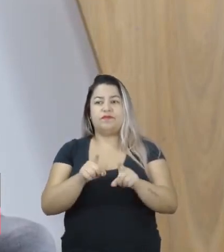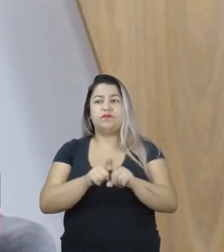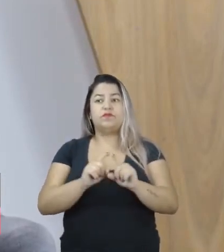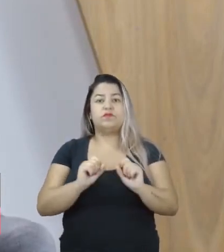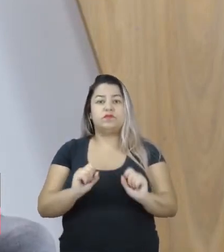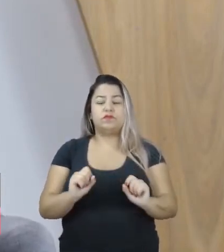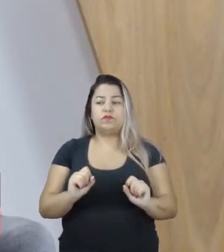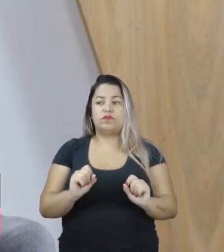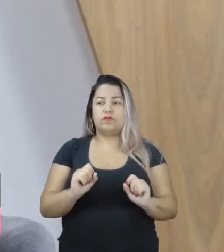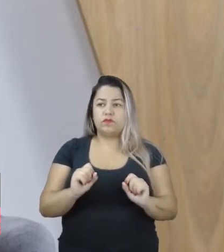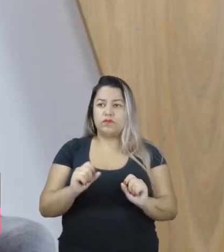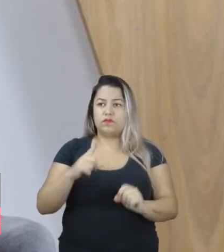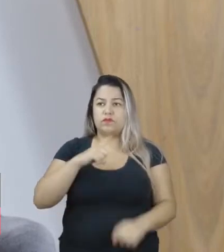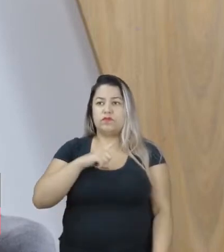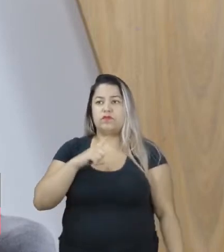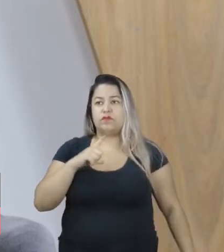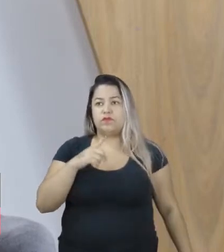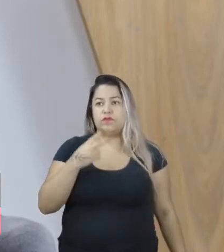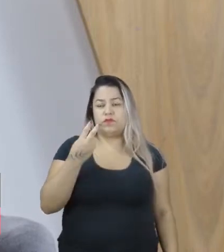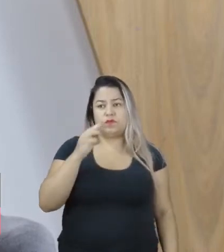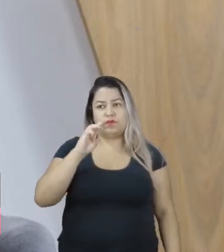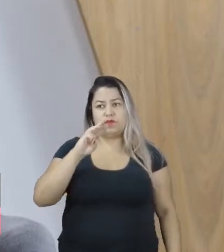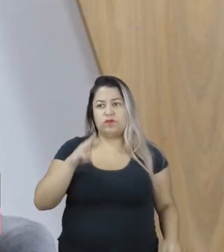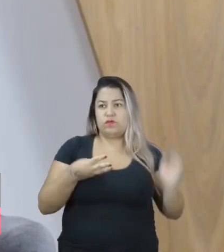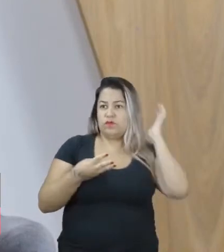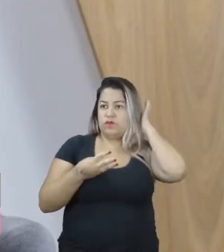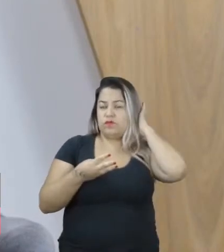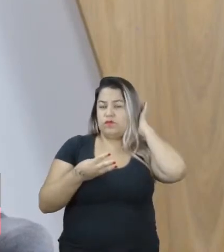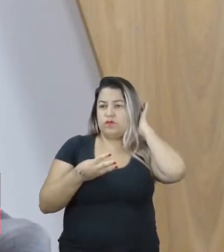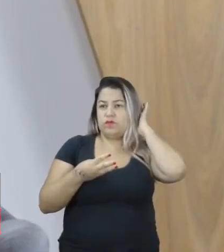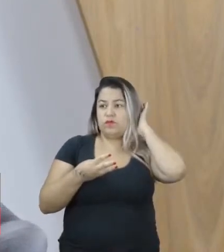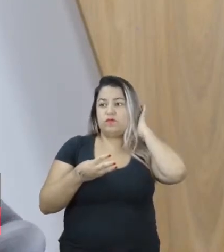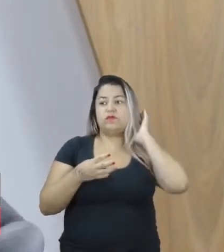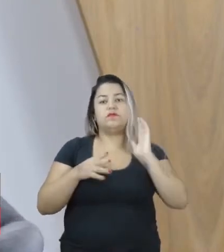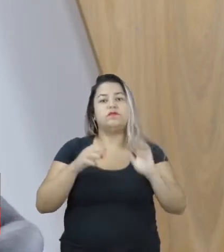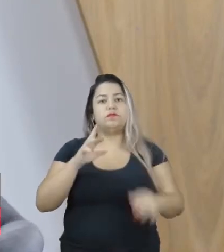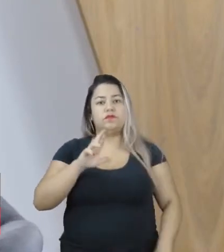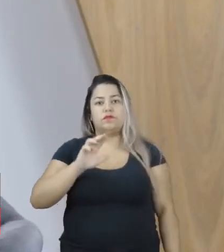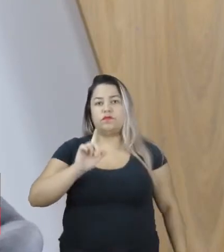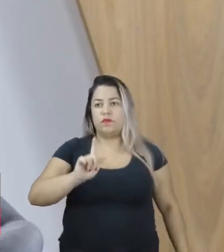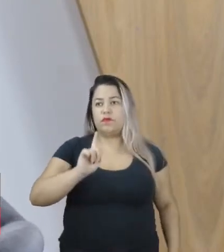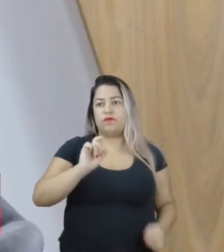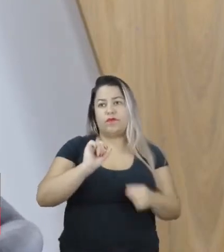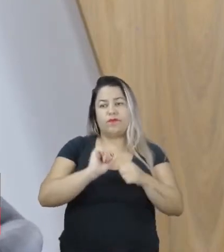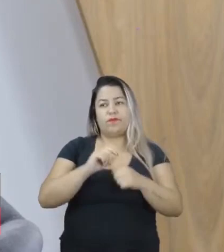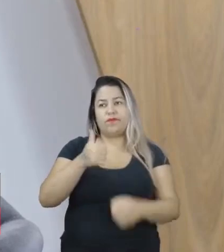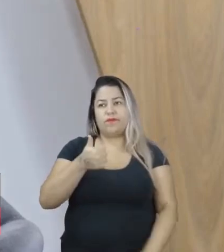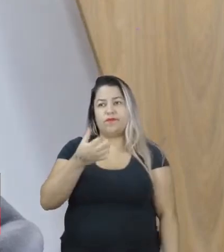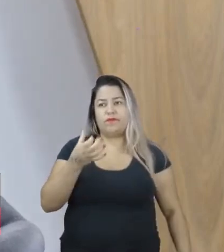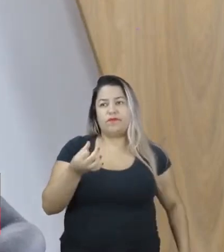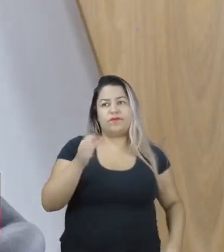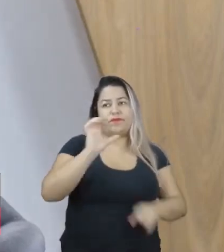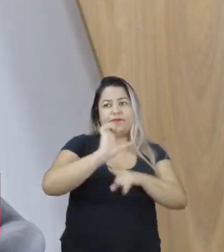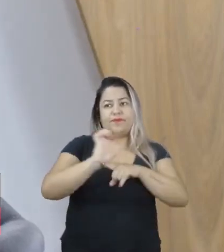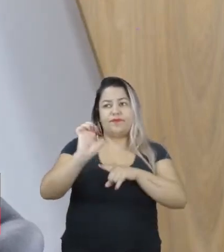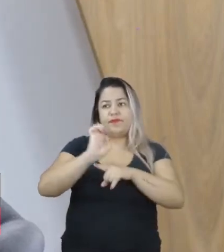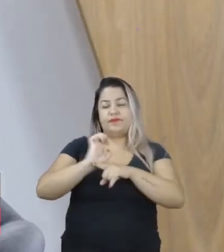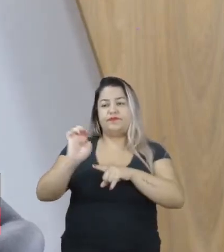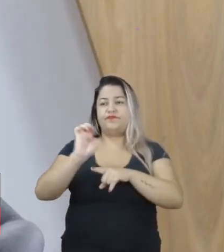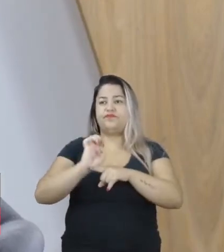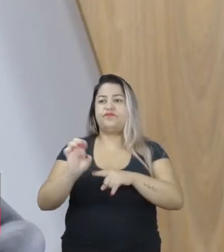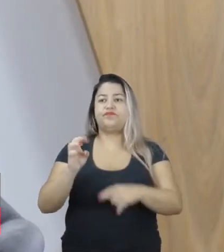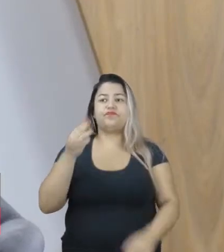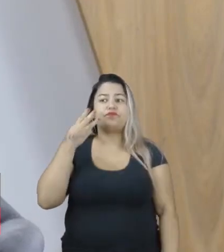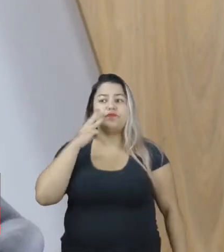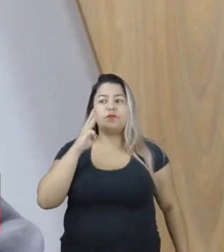do ano, já temos mais de 2 milhões de carteiras emitidas. 16 estados já estão emitindo. No